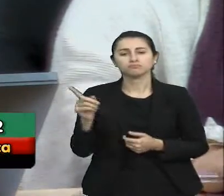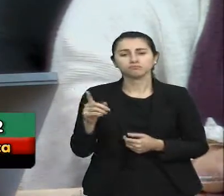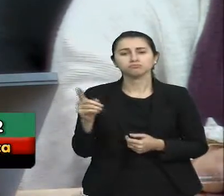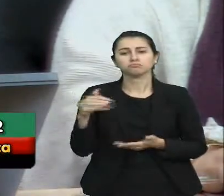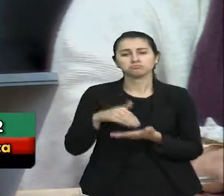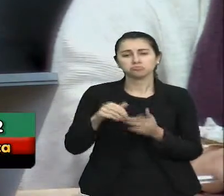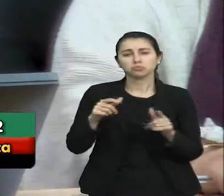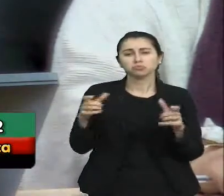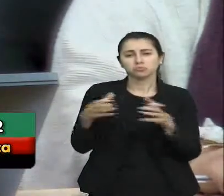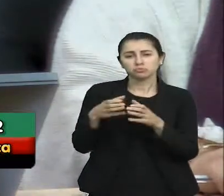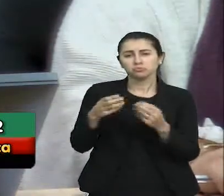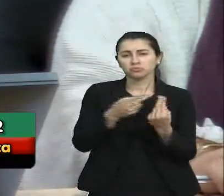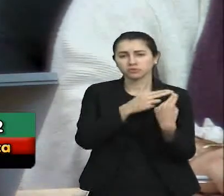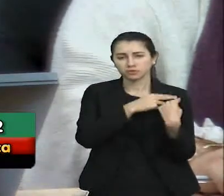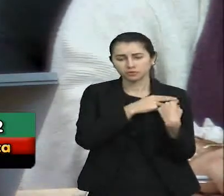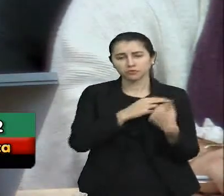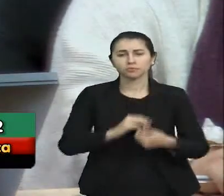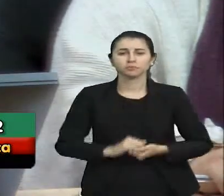Agudô,